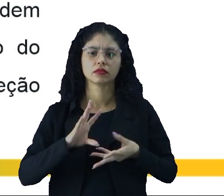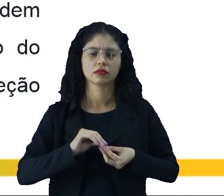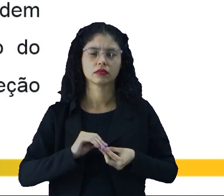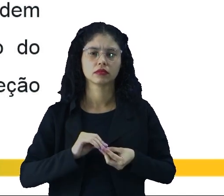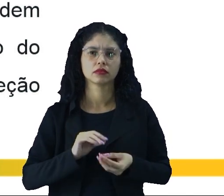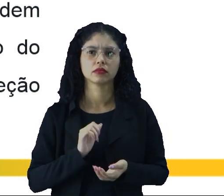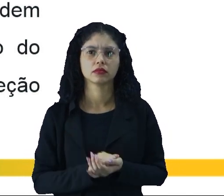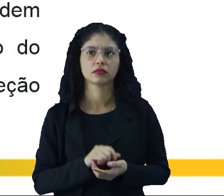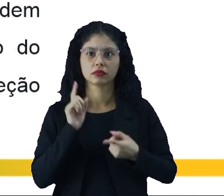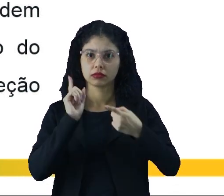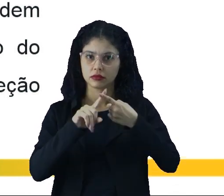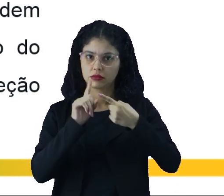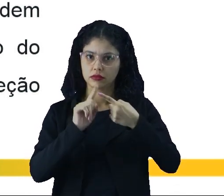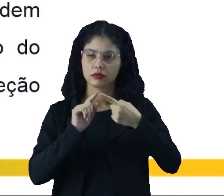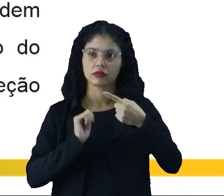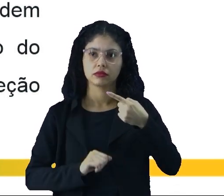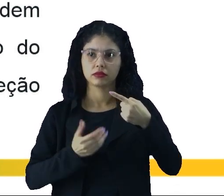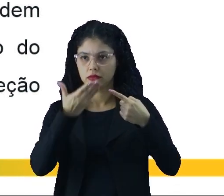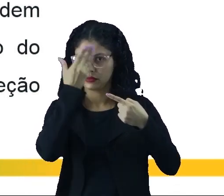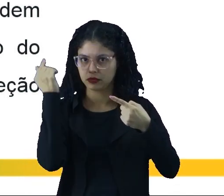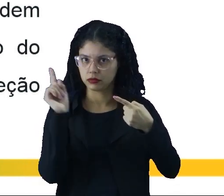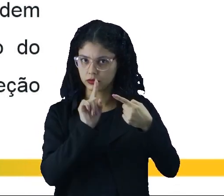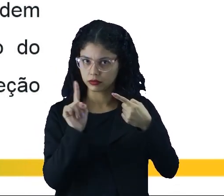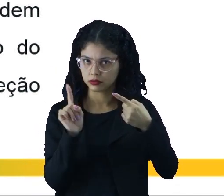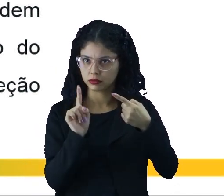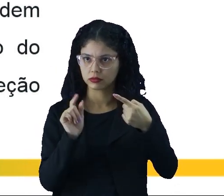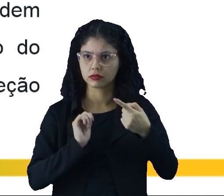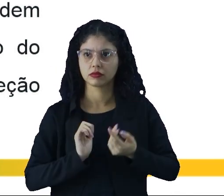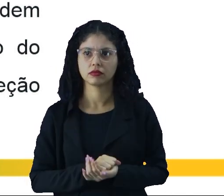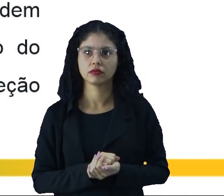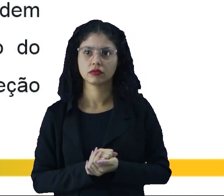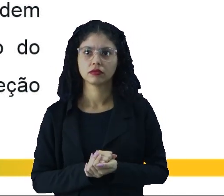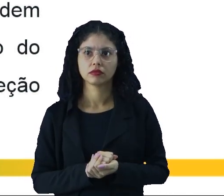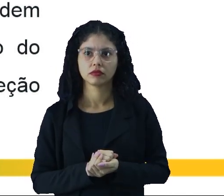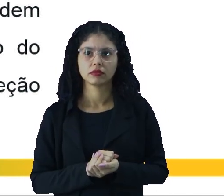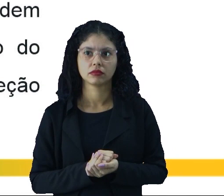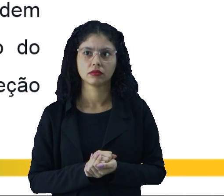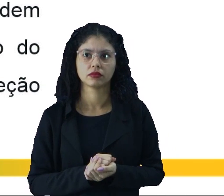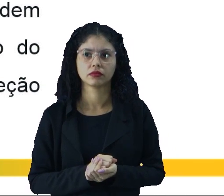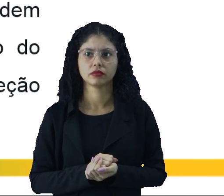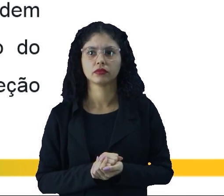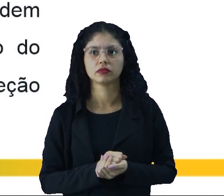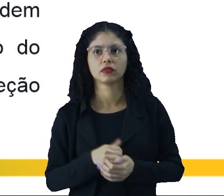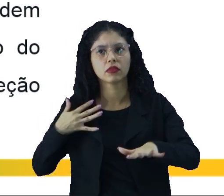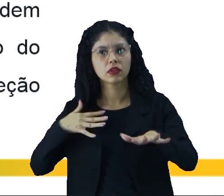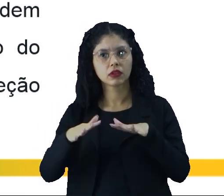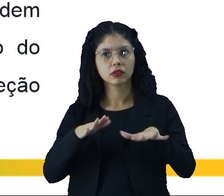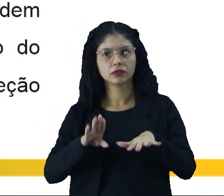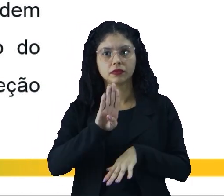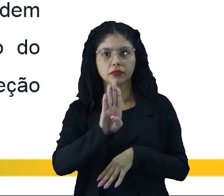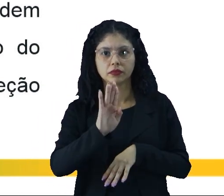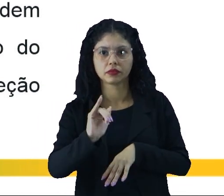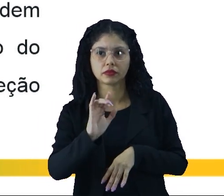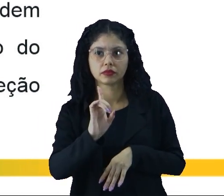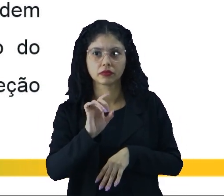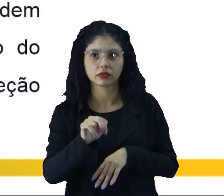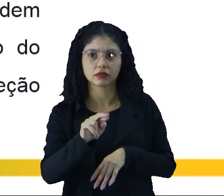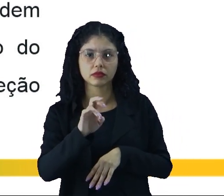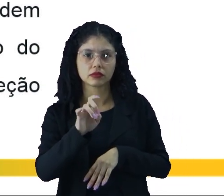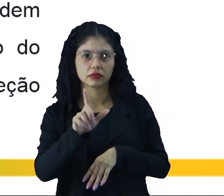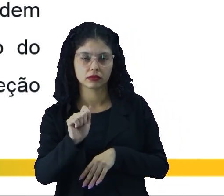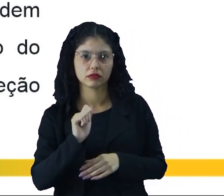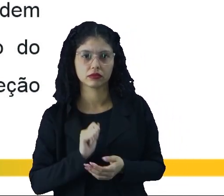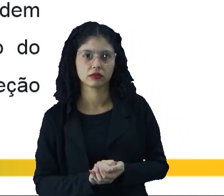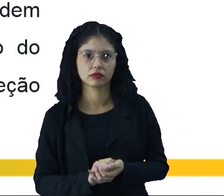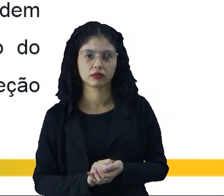oblíquo. Primeiro ponto que vocês não podem esquecer. O lançamento oblíquo é um movimento